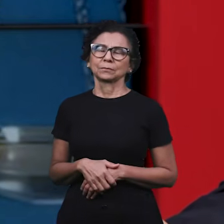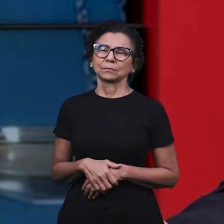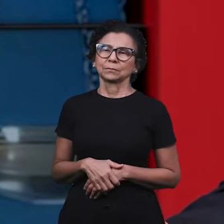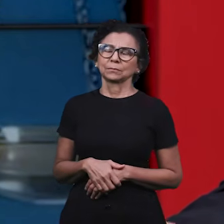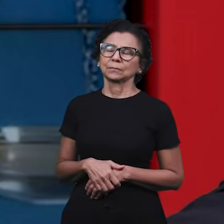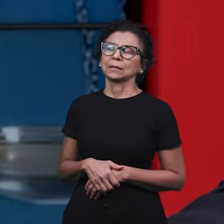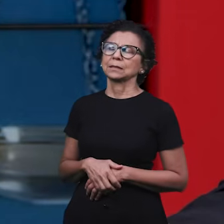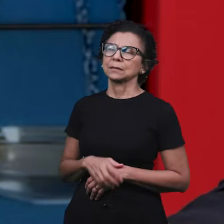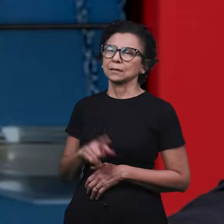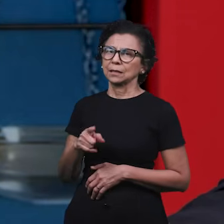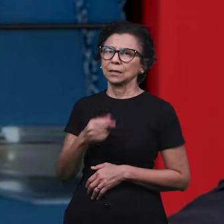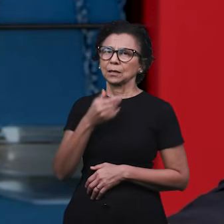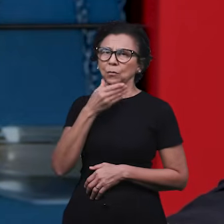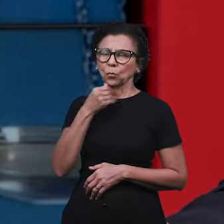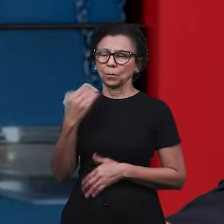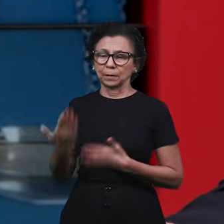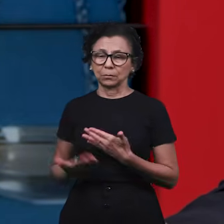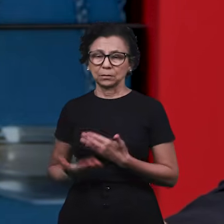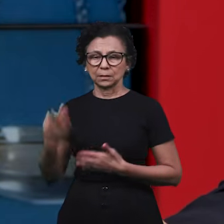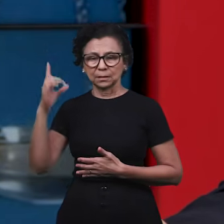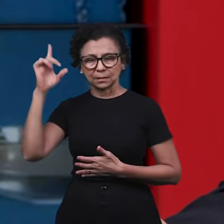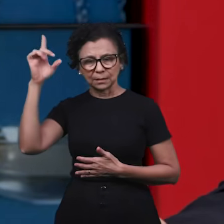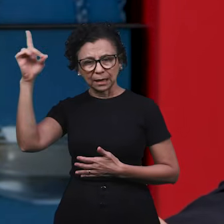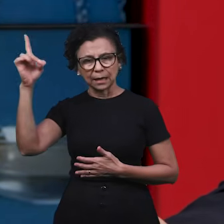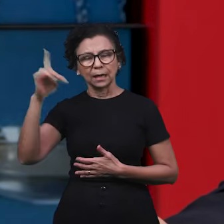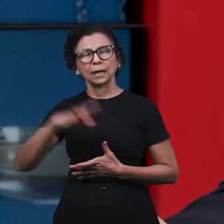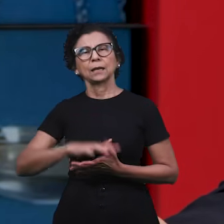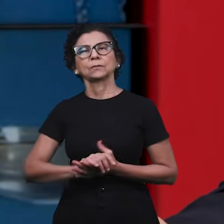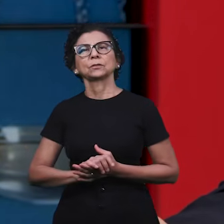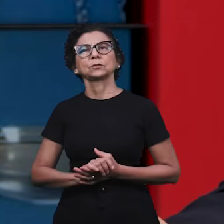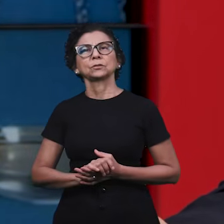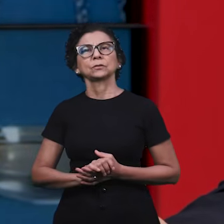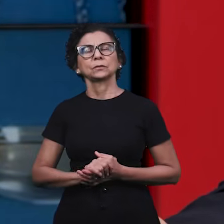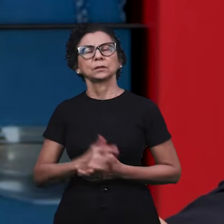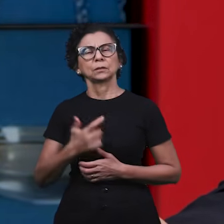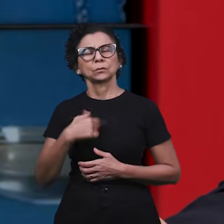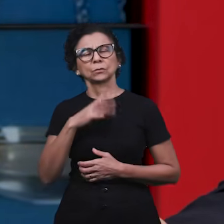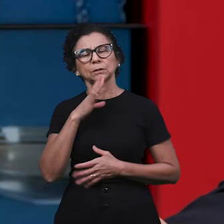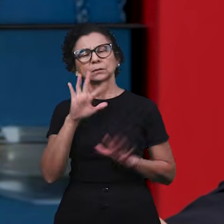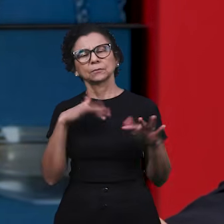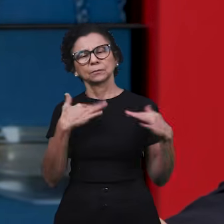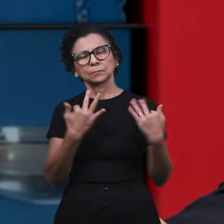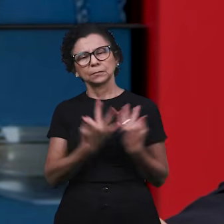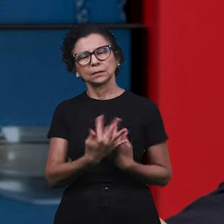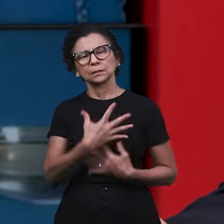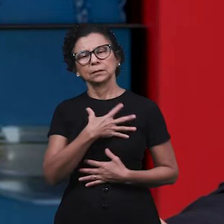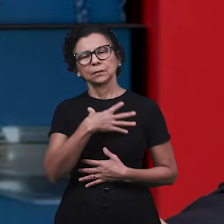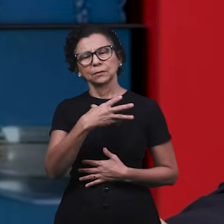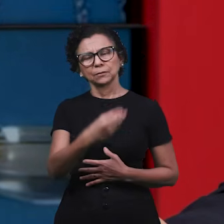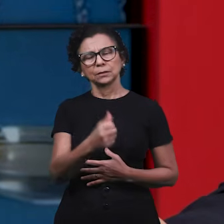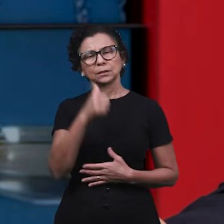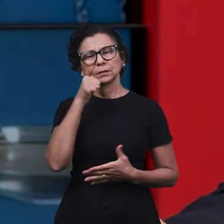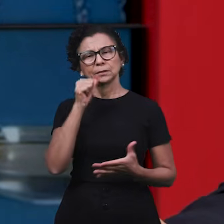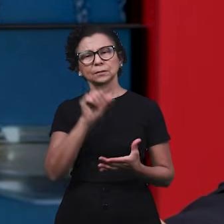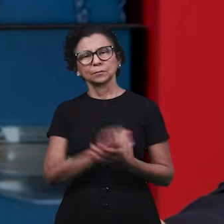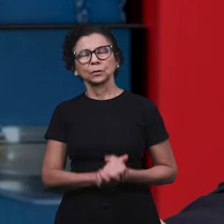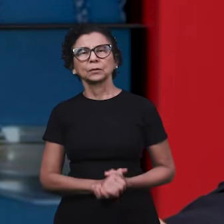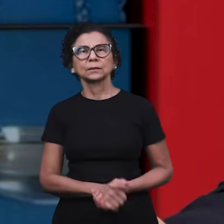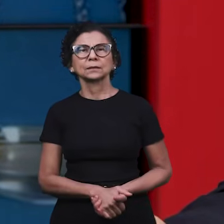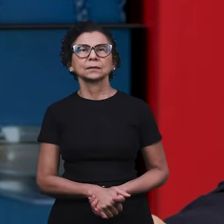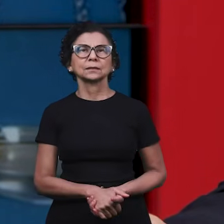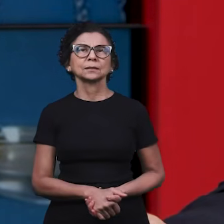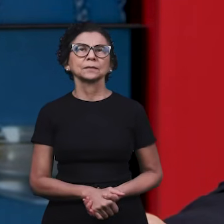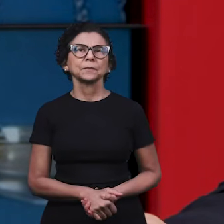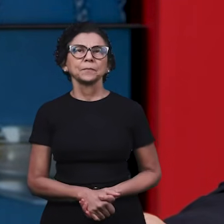quanto ele buscava ali servir ao Senhor. Eu conhecia a sua família, conheci seus filhos, esposa,